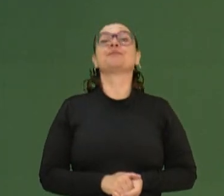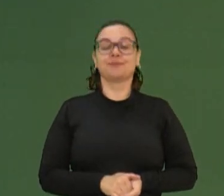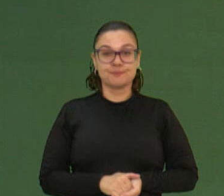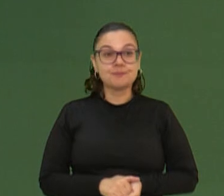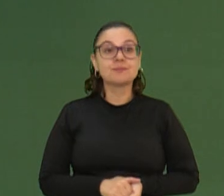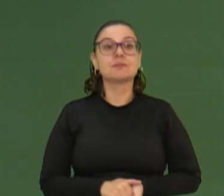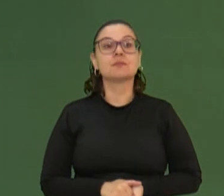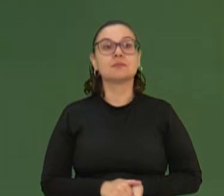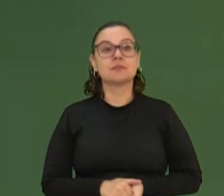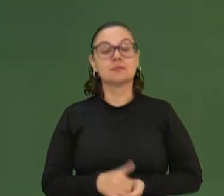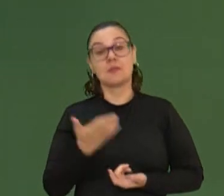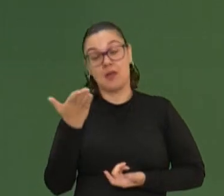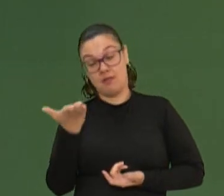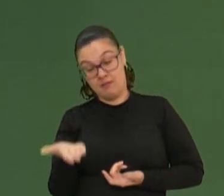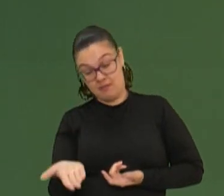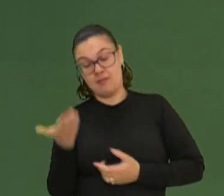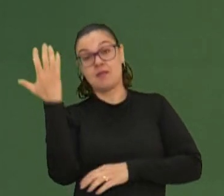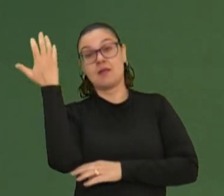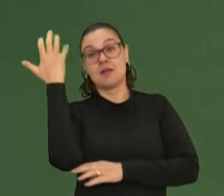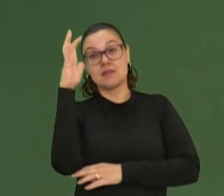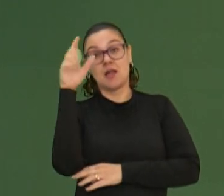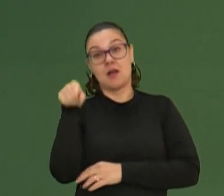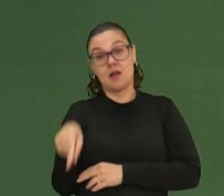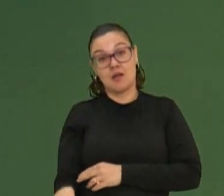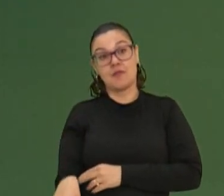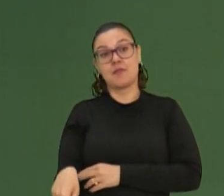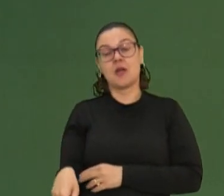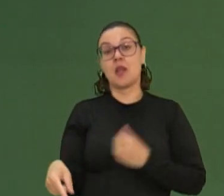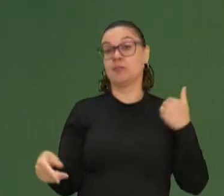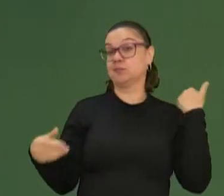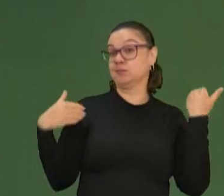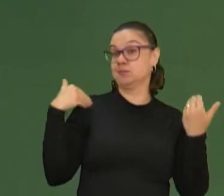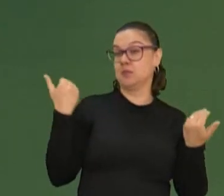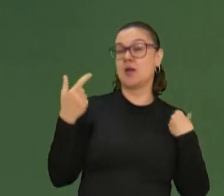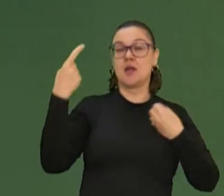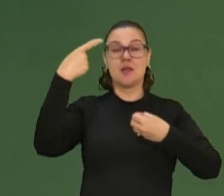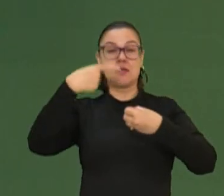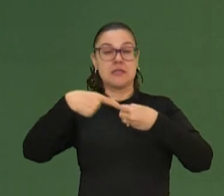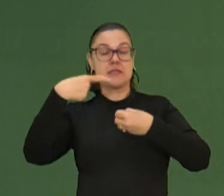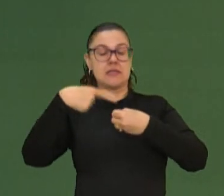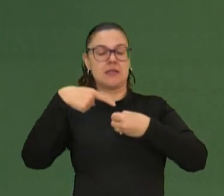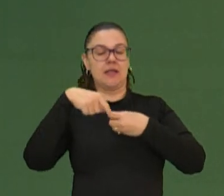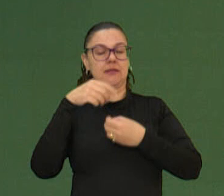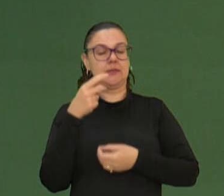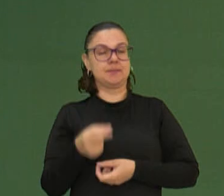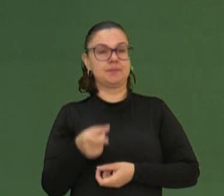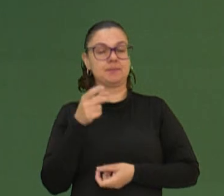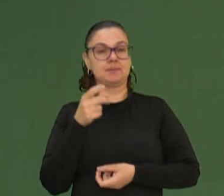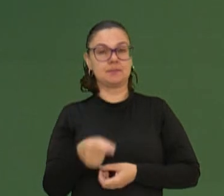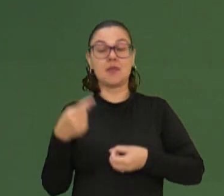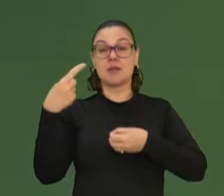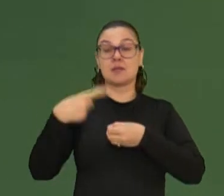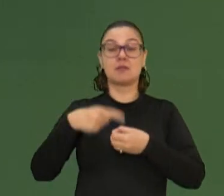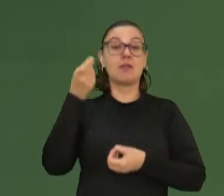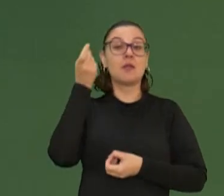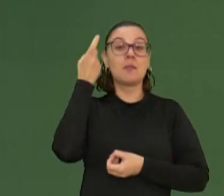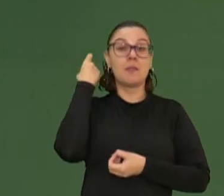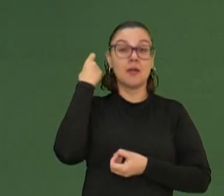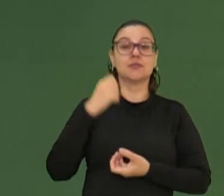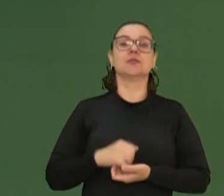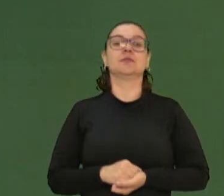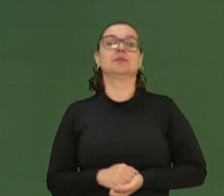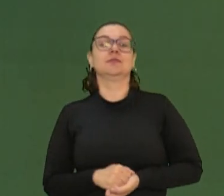bem. Inclusive, essa árvore em especial aqui, turística, numa praça lá na cidade do México, no